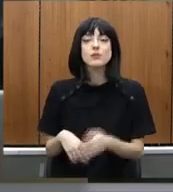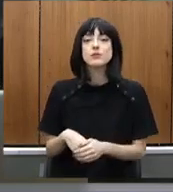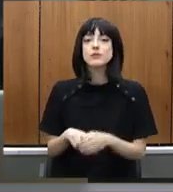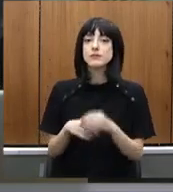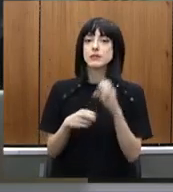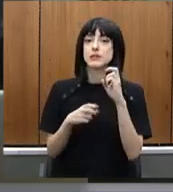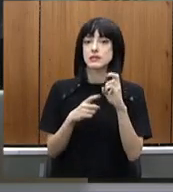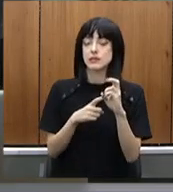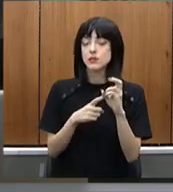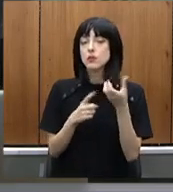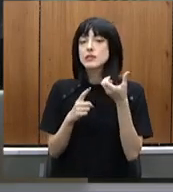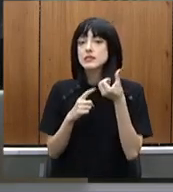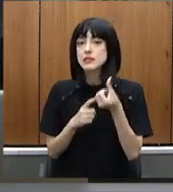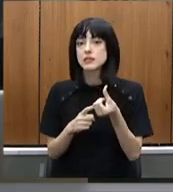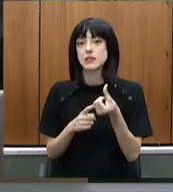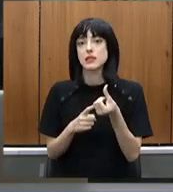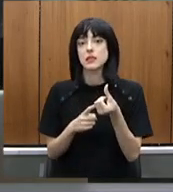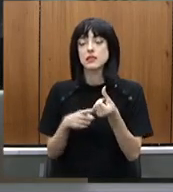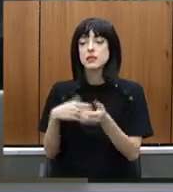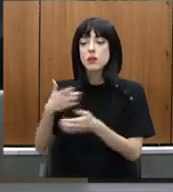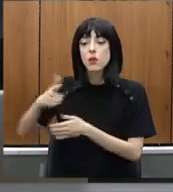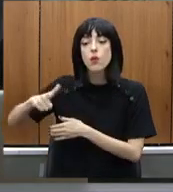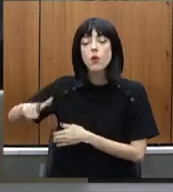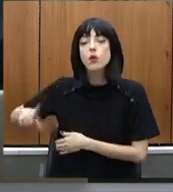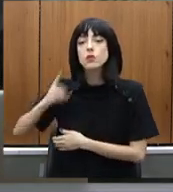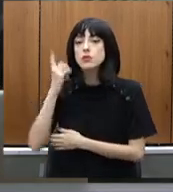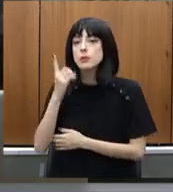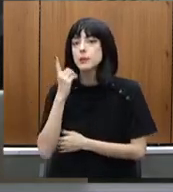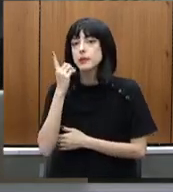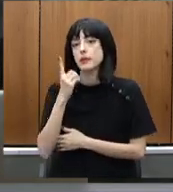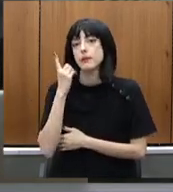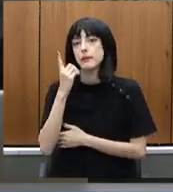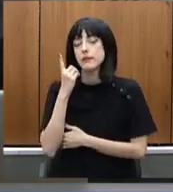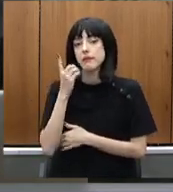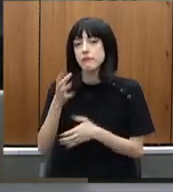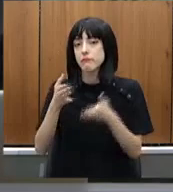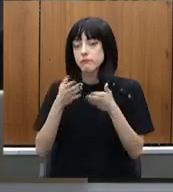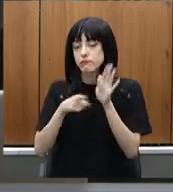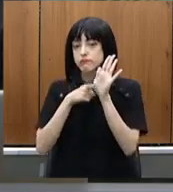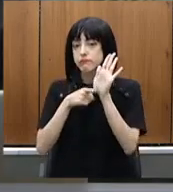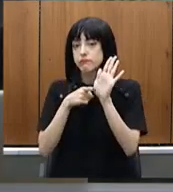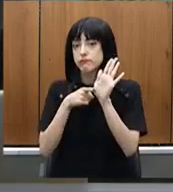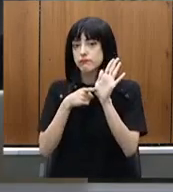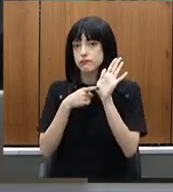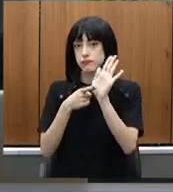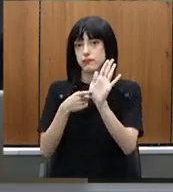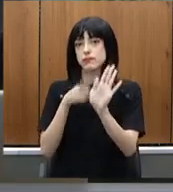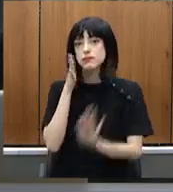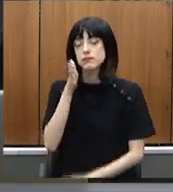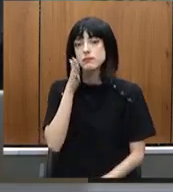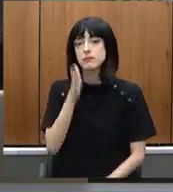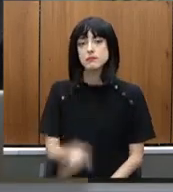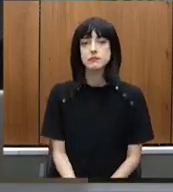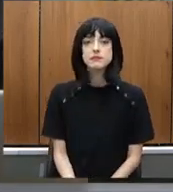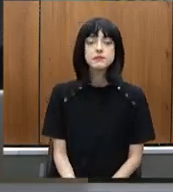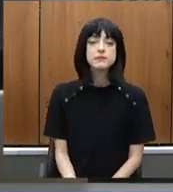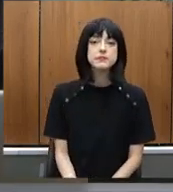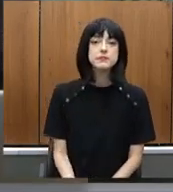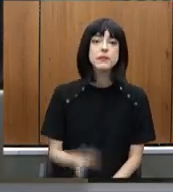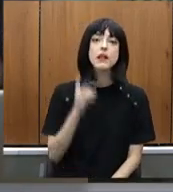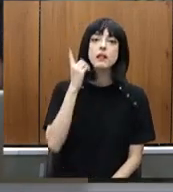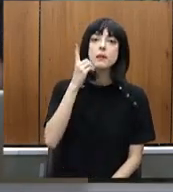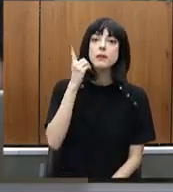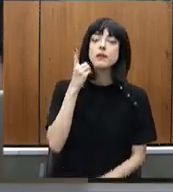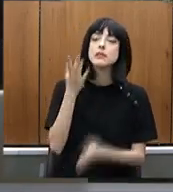demais parlamentares por a descrição três os parlamentares que desejarem fazer uso da palavra pode se inscrever pessoalmente junto